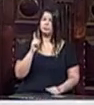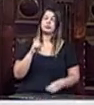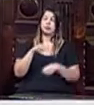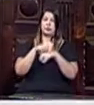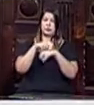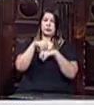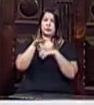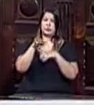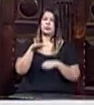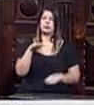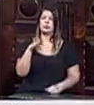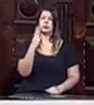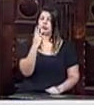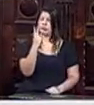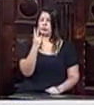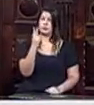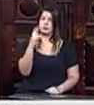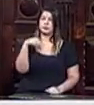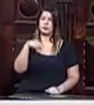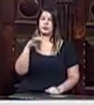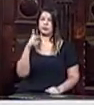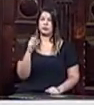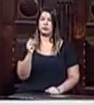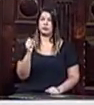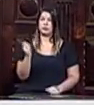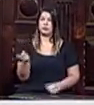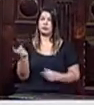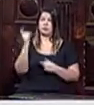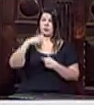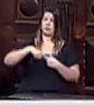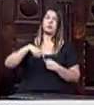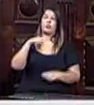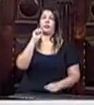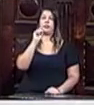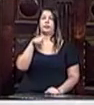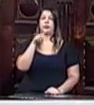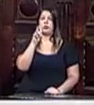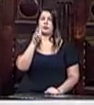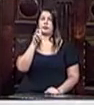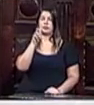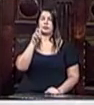repassa 42 bilhões e recebe 8,5 bilhões.